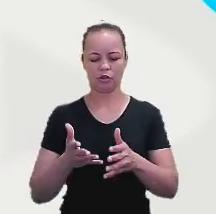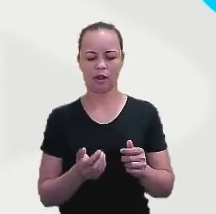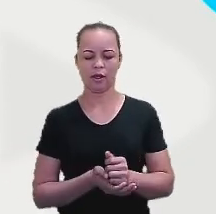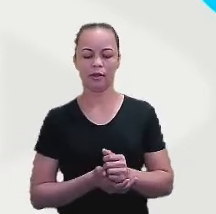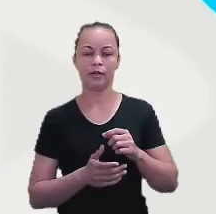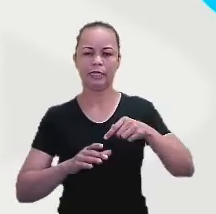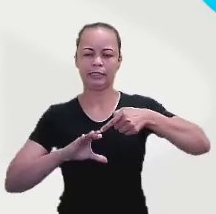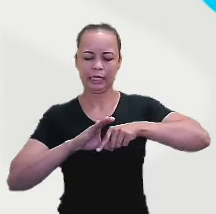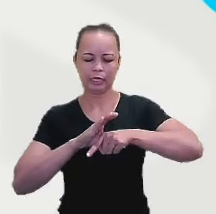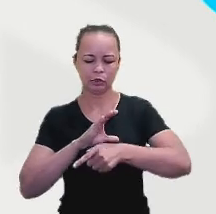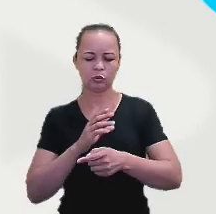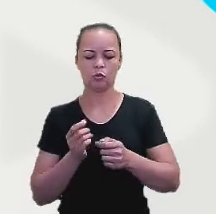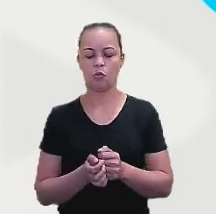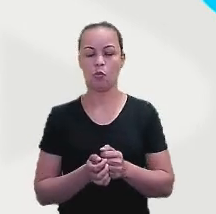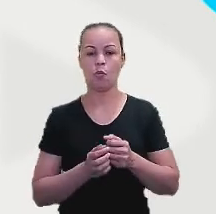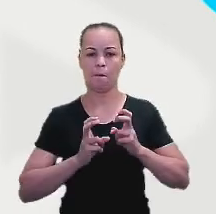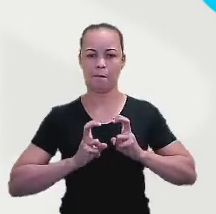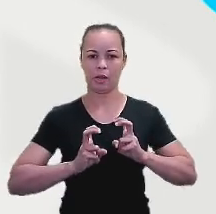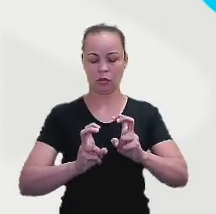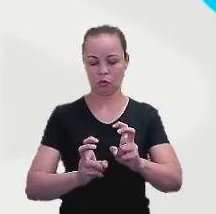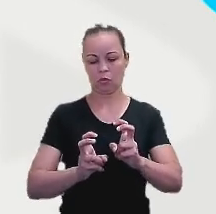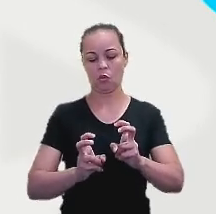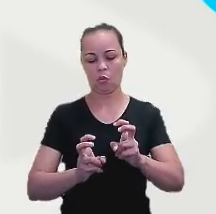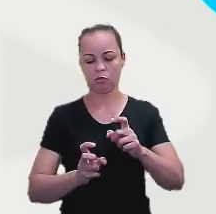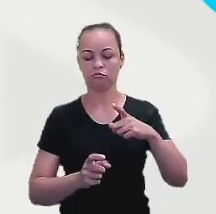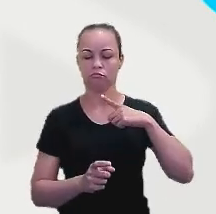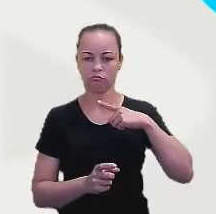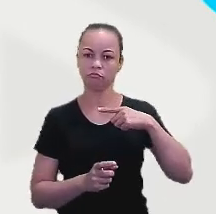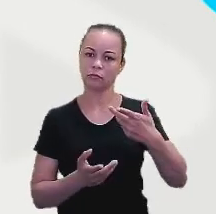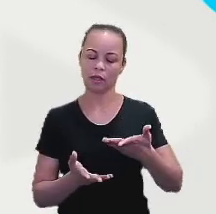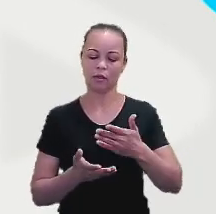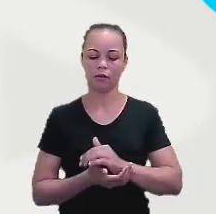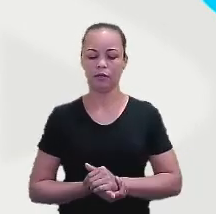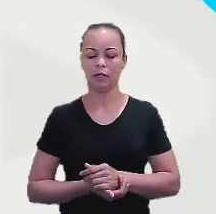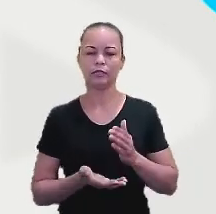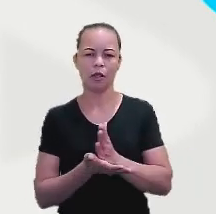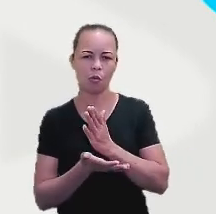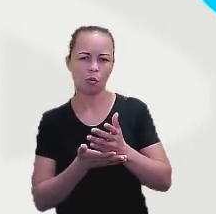gilóis tem. Todas elas são oxítonas, mas algumas já recebem o acento e outras não.